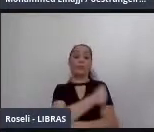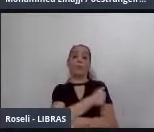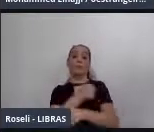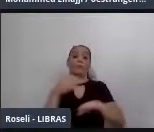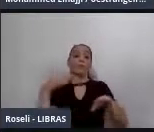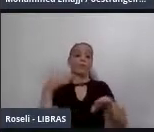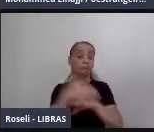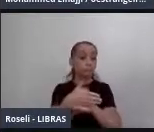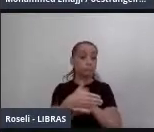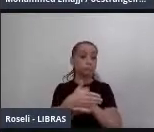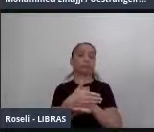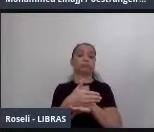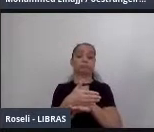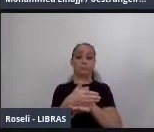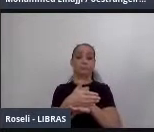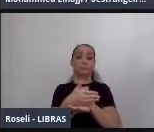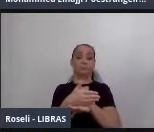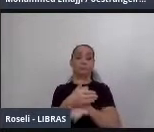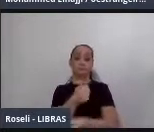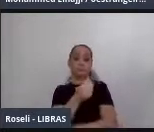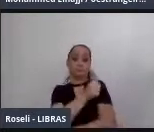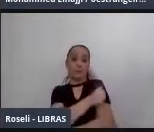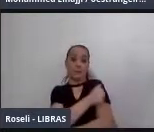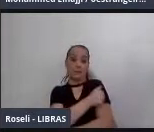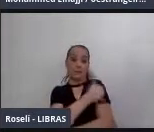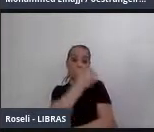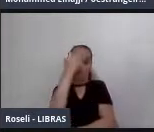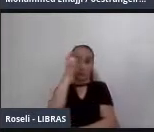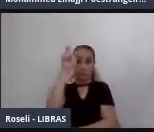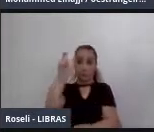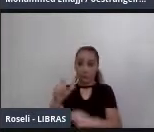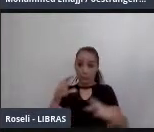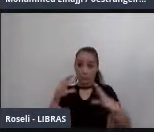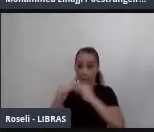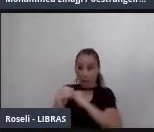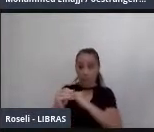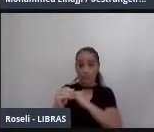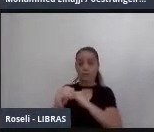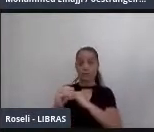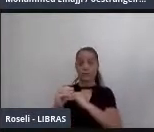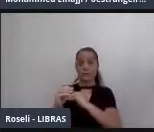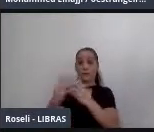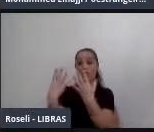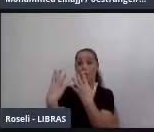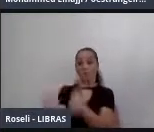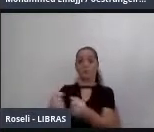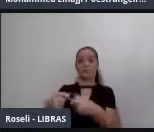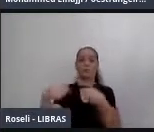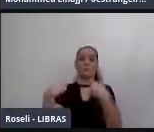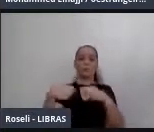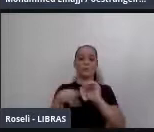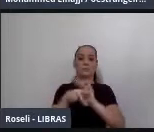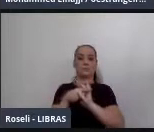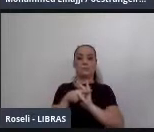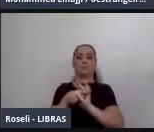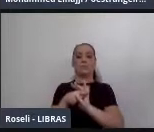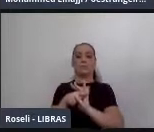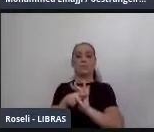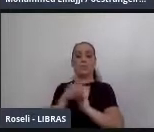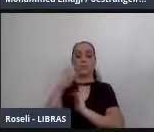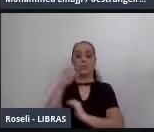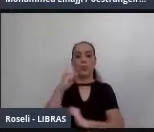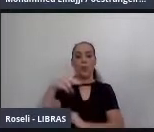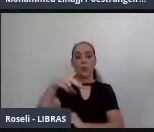Eles precisam ser reconhecidos como refugiados pelo CONARE, e aí eles podem chegar em qualquer época do ano, não